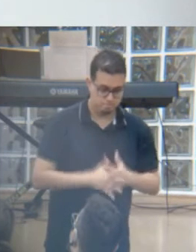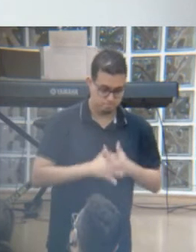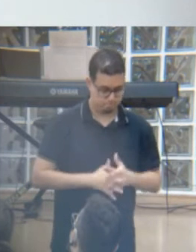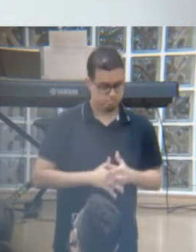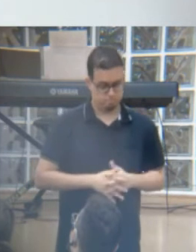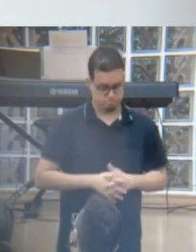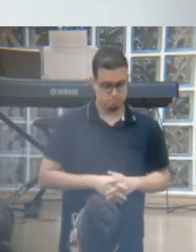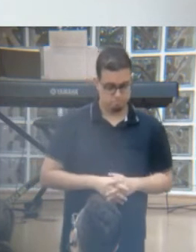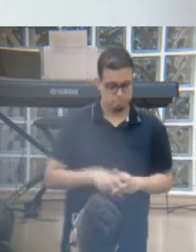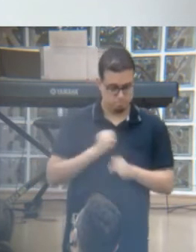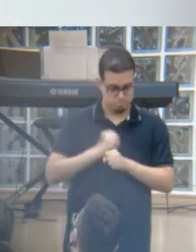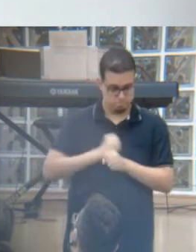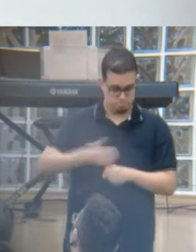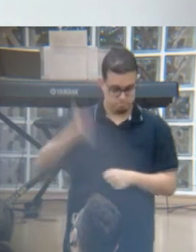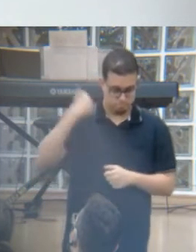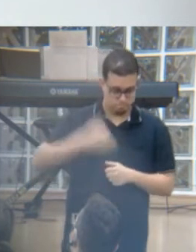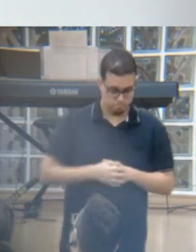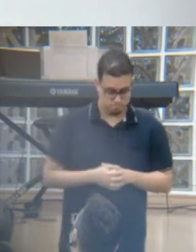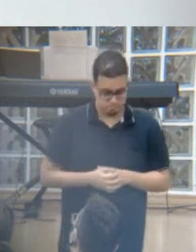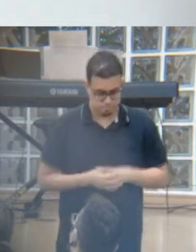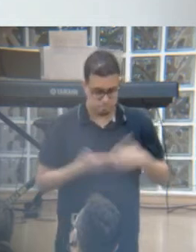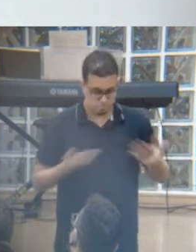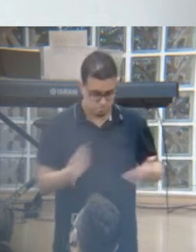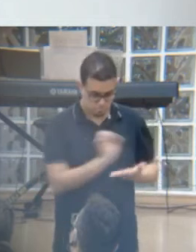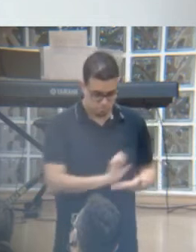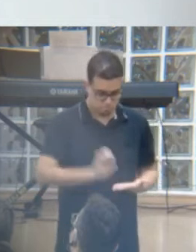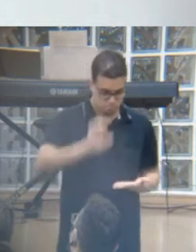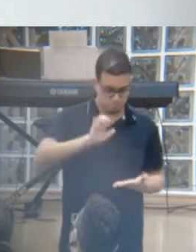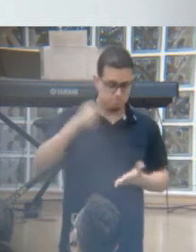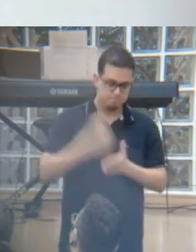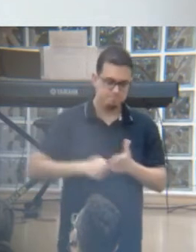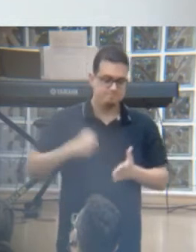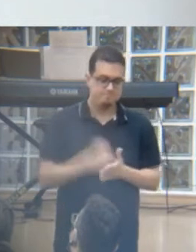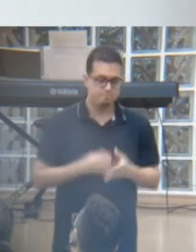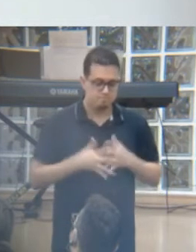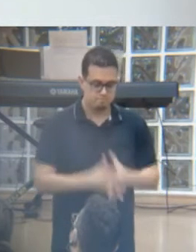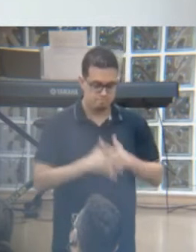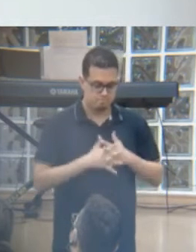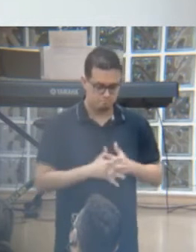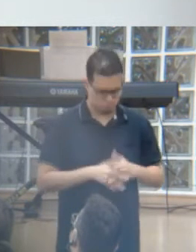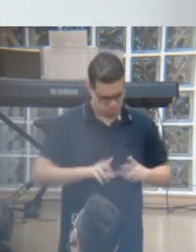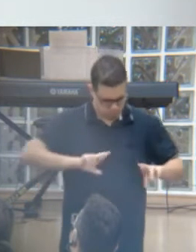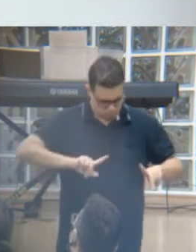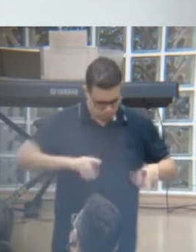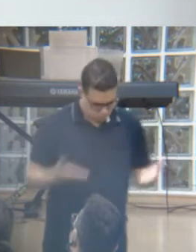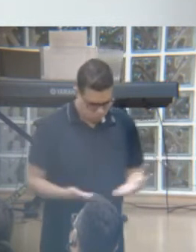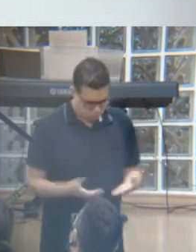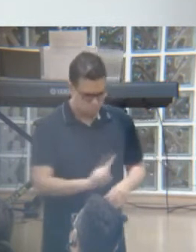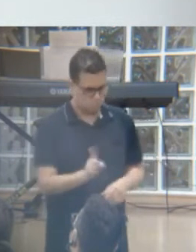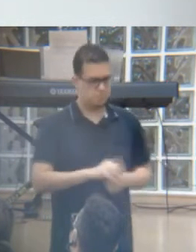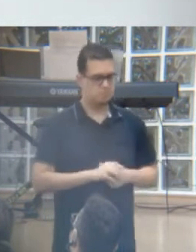Então Elias vai enfrentar, não é diferente dos nossos dias, vai enfrentar aqui a